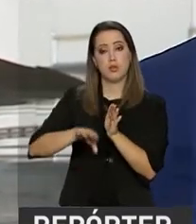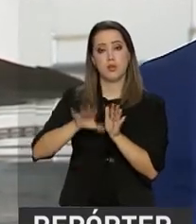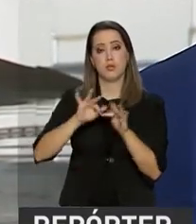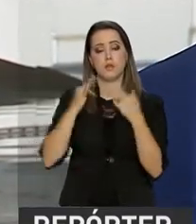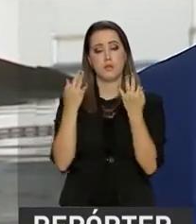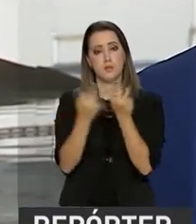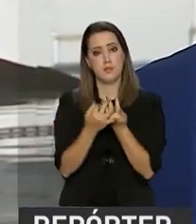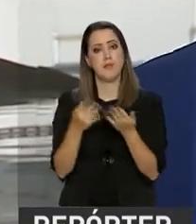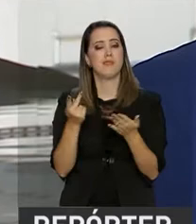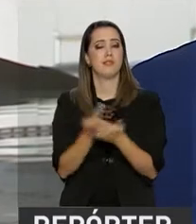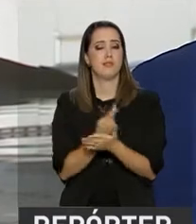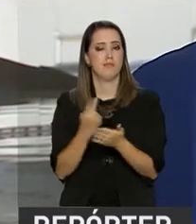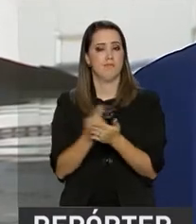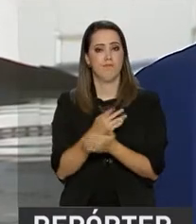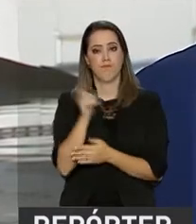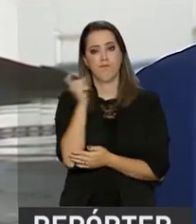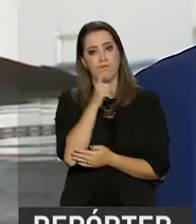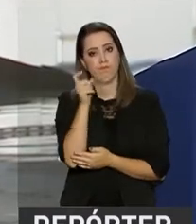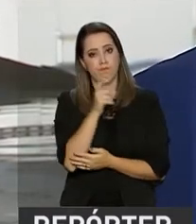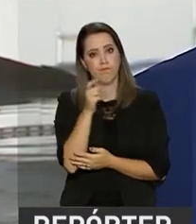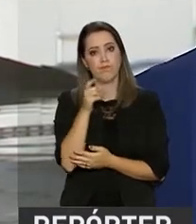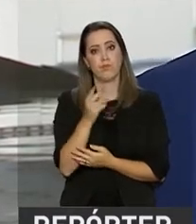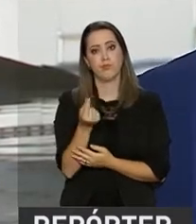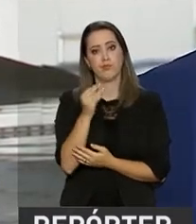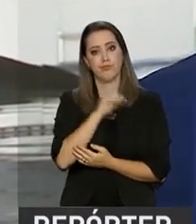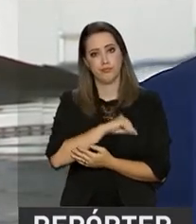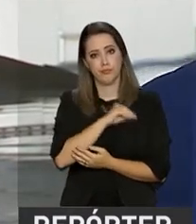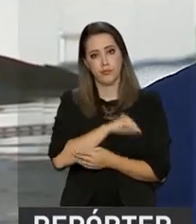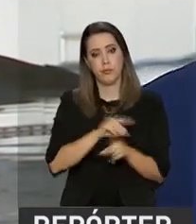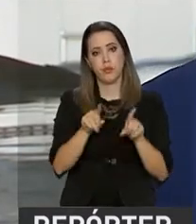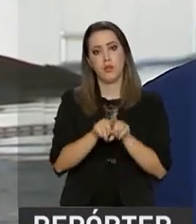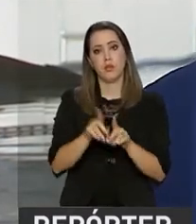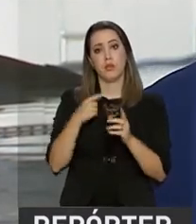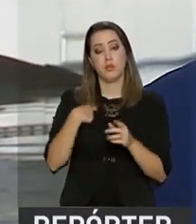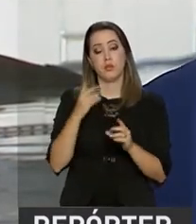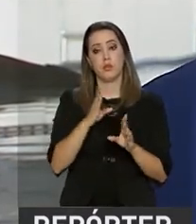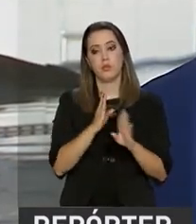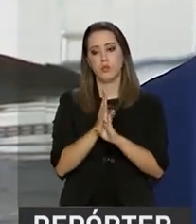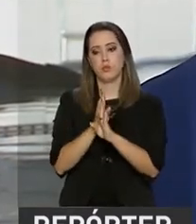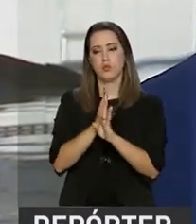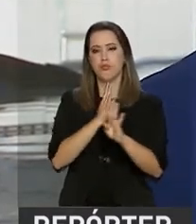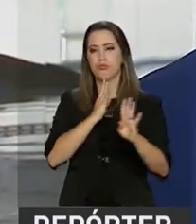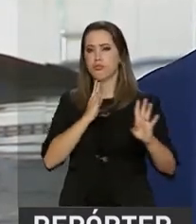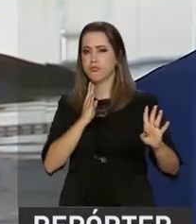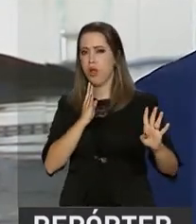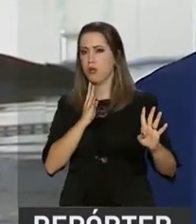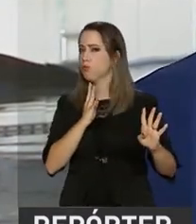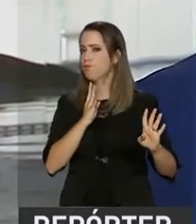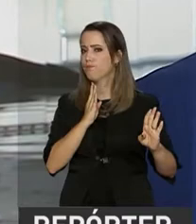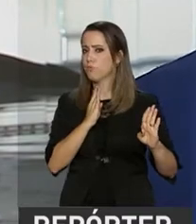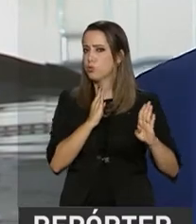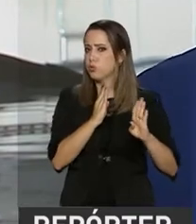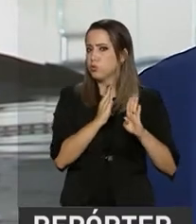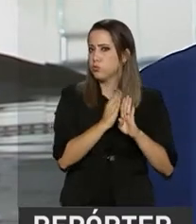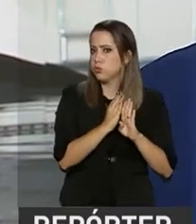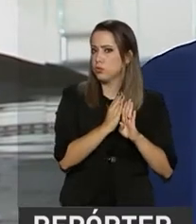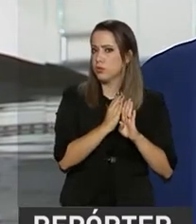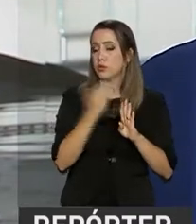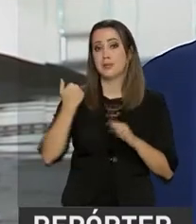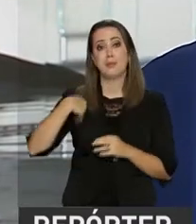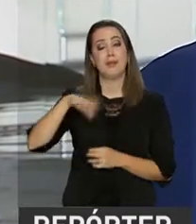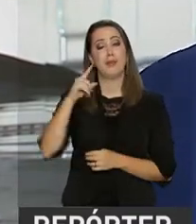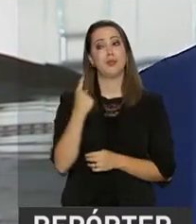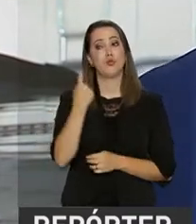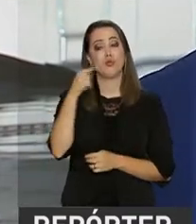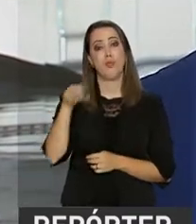ano, nesse governo, zerar a fila de espera, o tempo de espera das pessoas. Havia mais de 1 milhão de